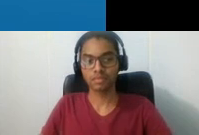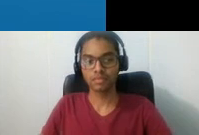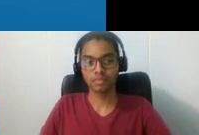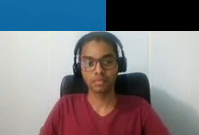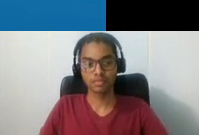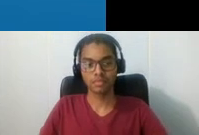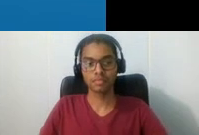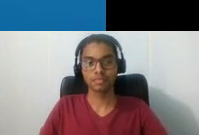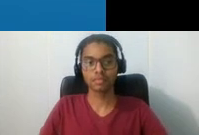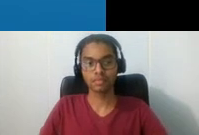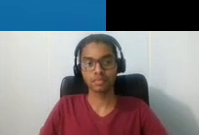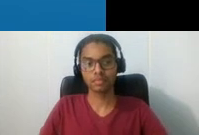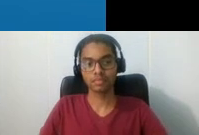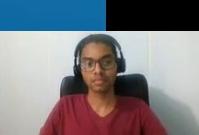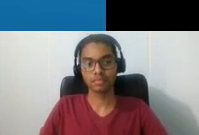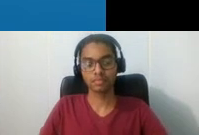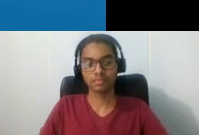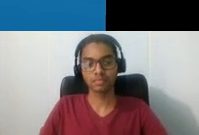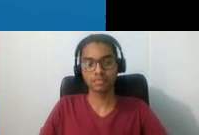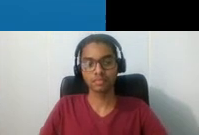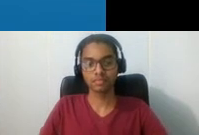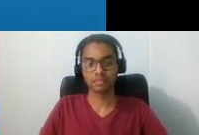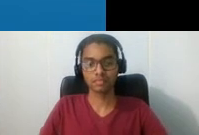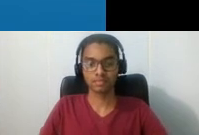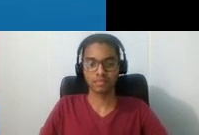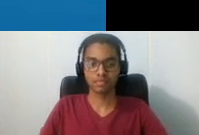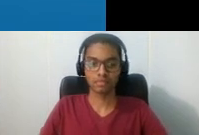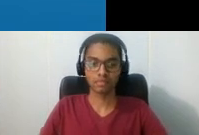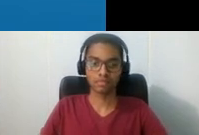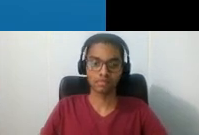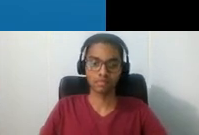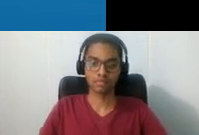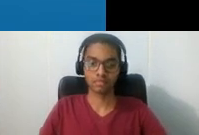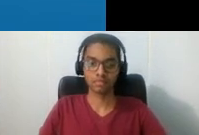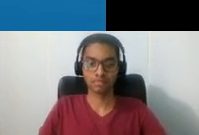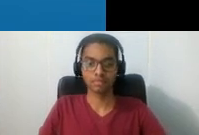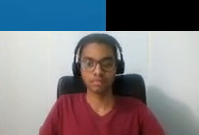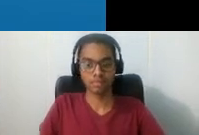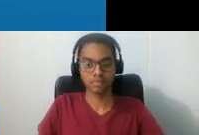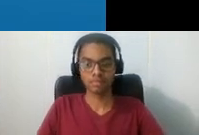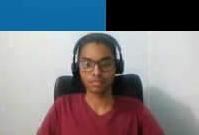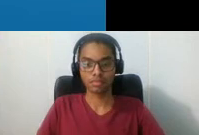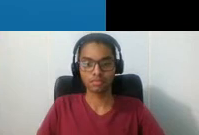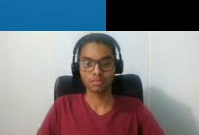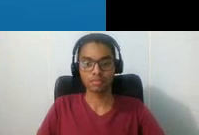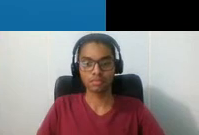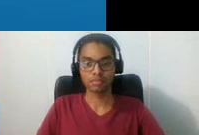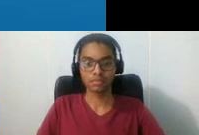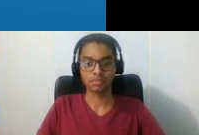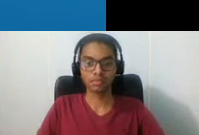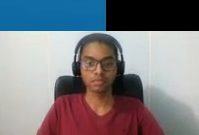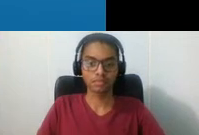A tenacidade, voltando lá atrás no ensaio de